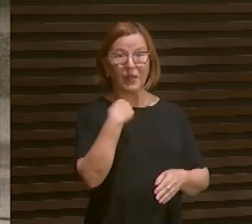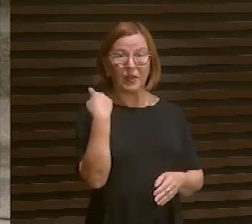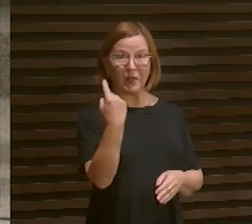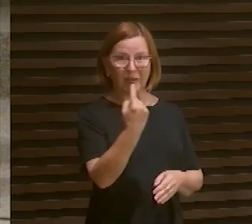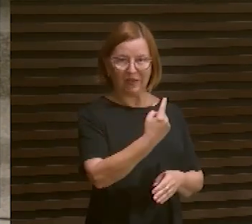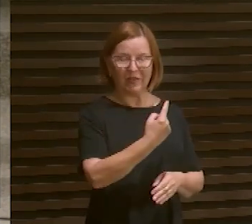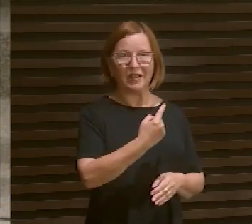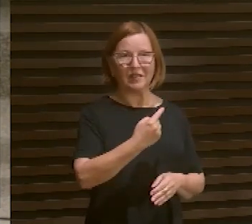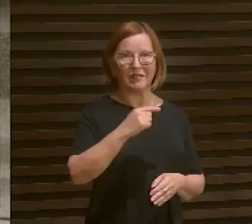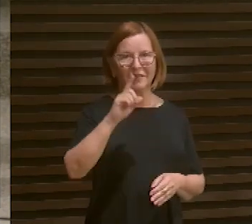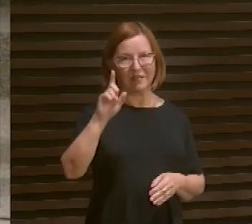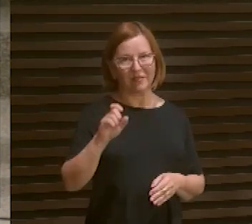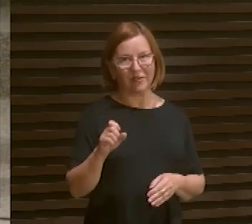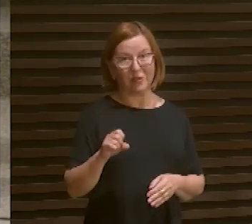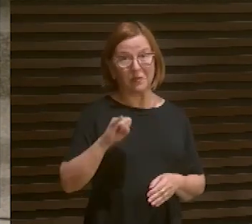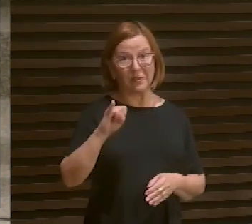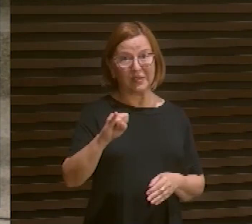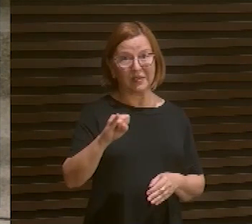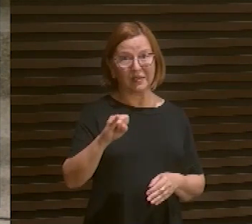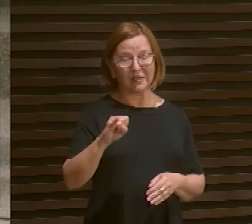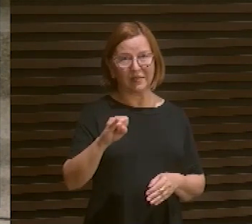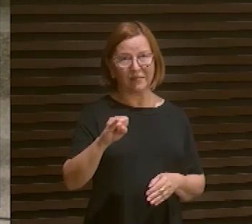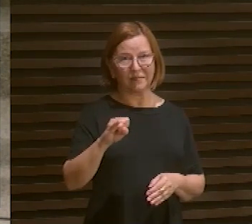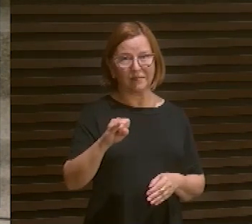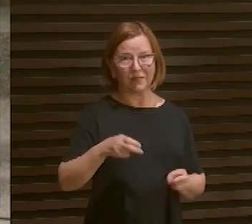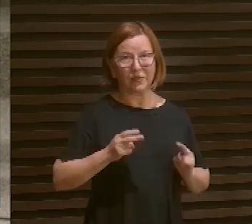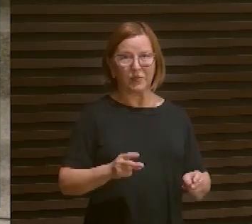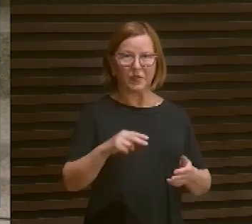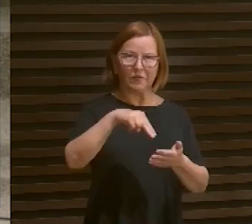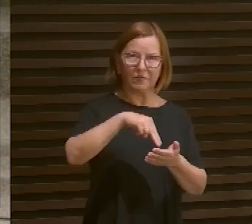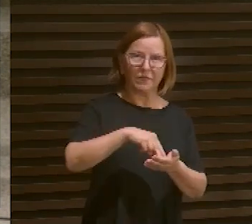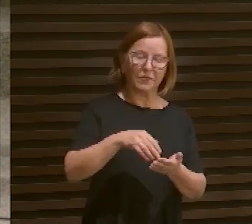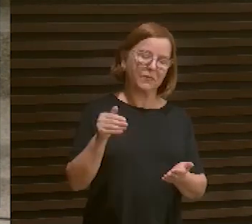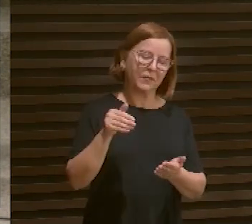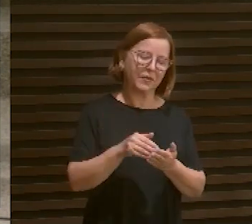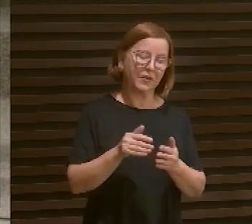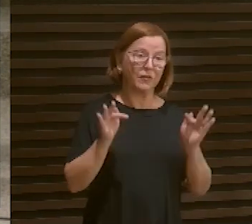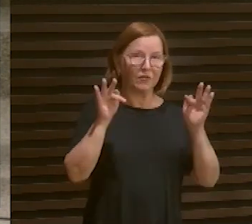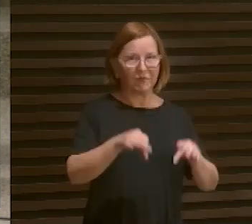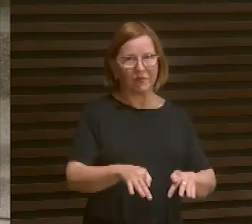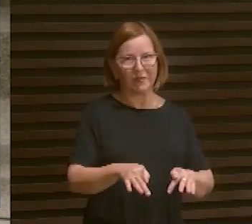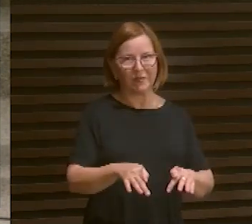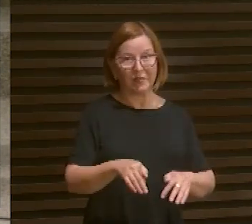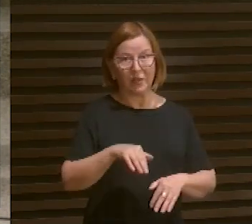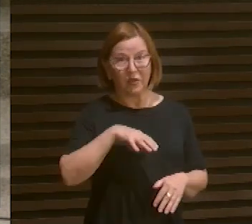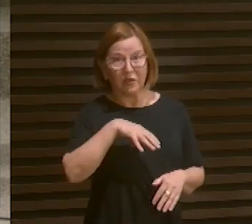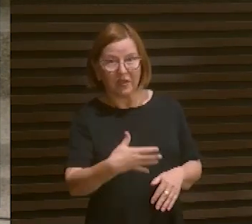nós, se guardarmos firmes até ao fim a ousadia e